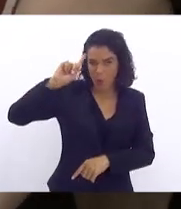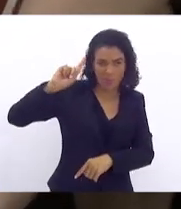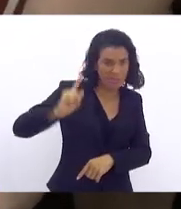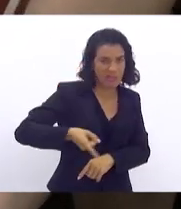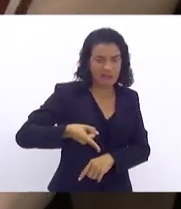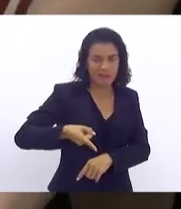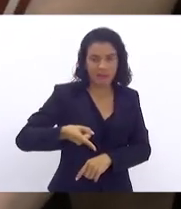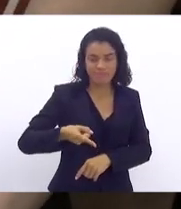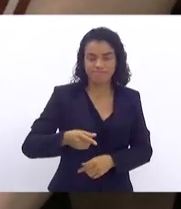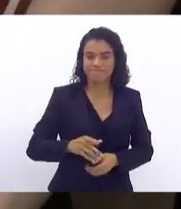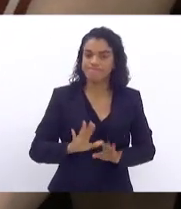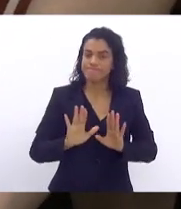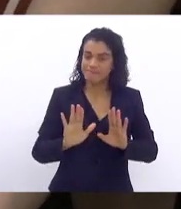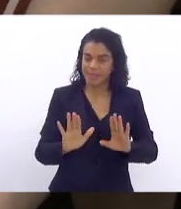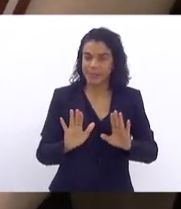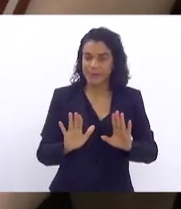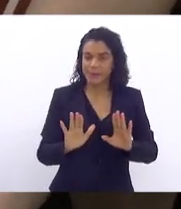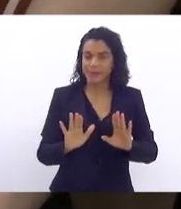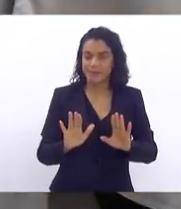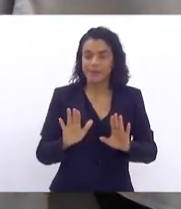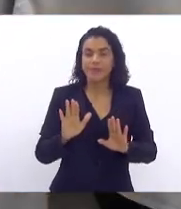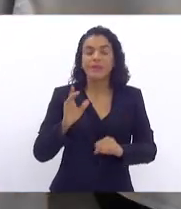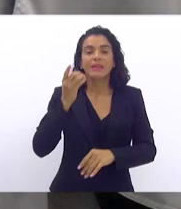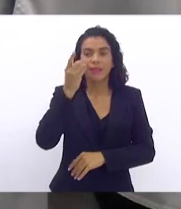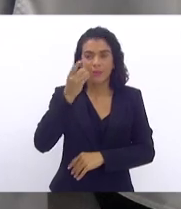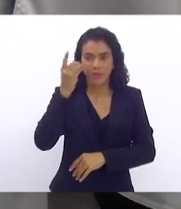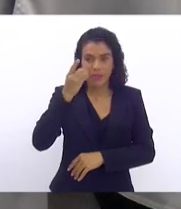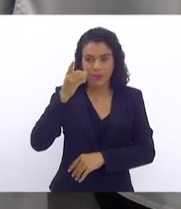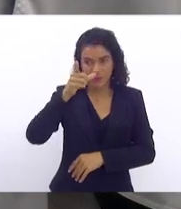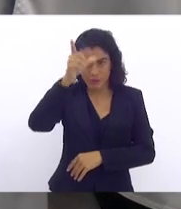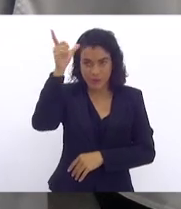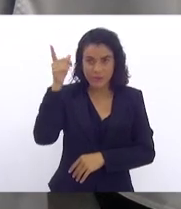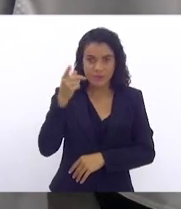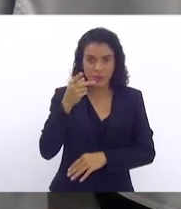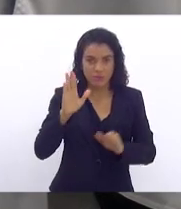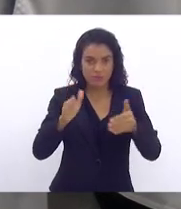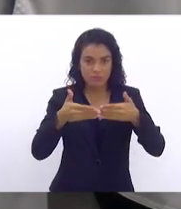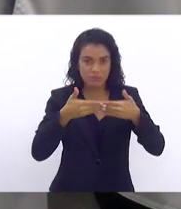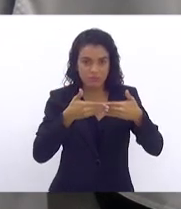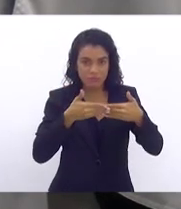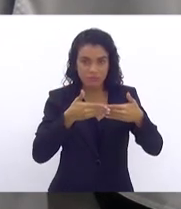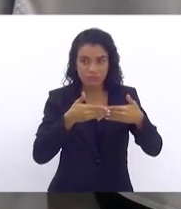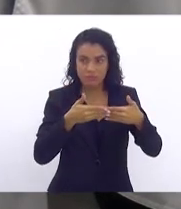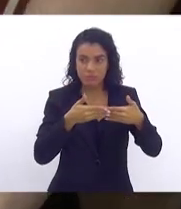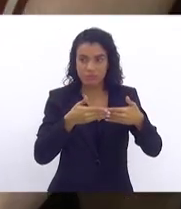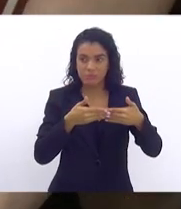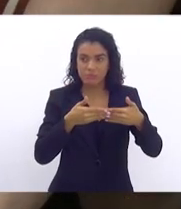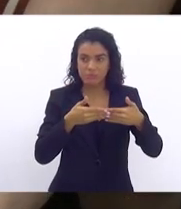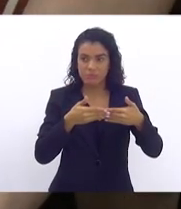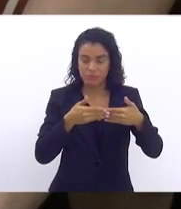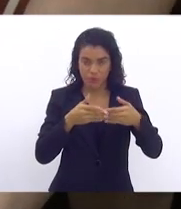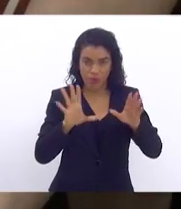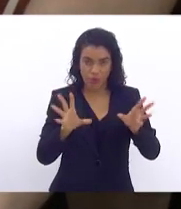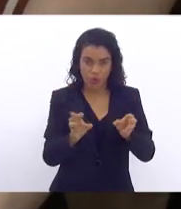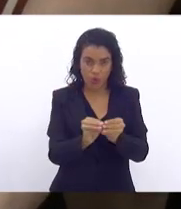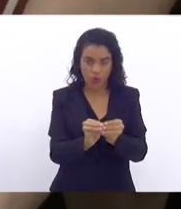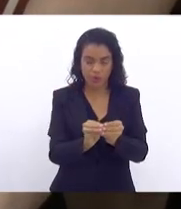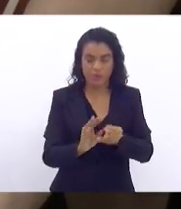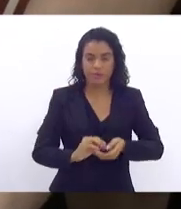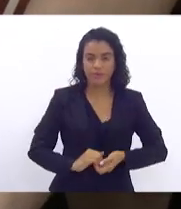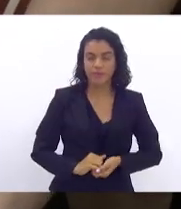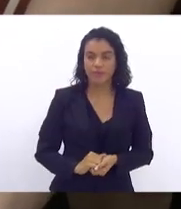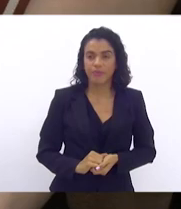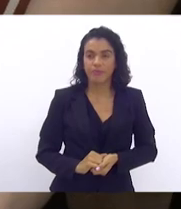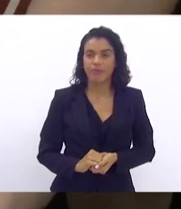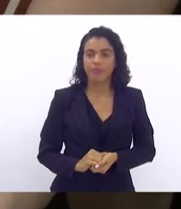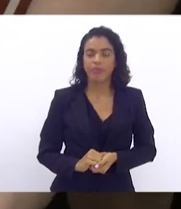deputado. Veja bem. Deputado Luiz Paulo, encerrou? Encerrou a discussão, deputado? Não, vou concluir agora. Mas é